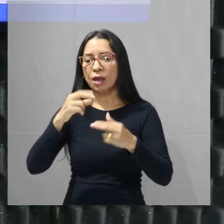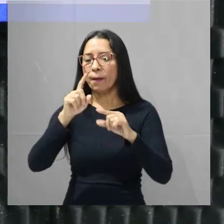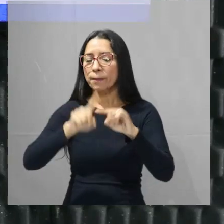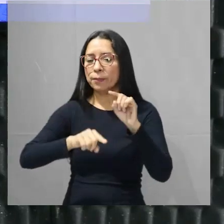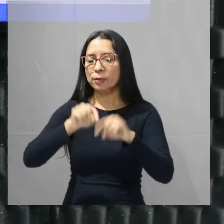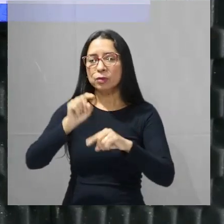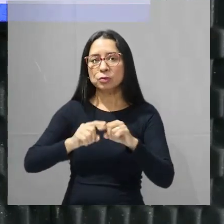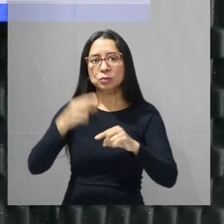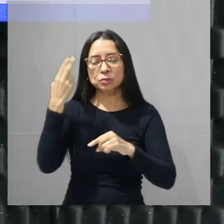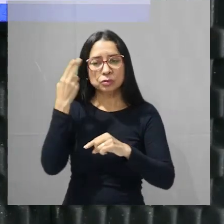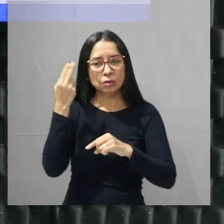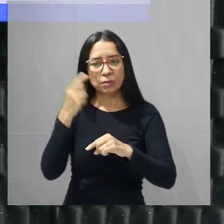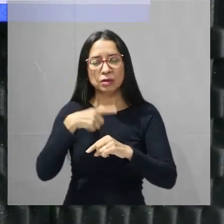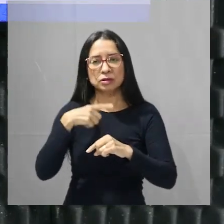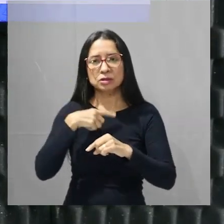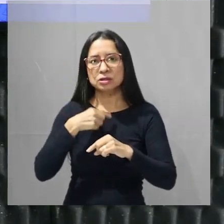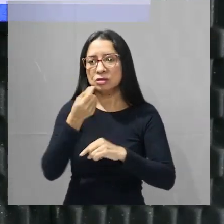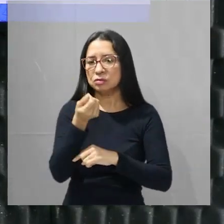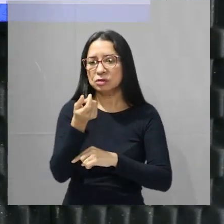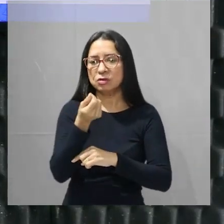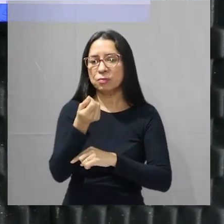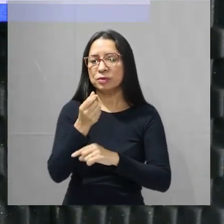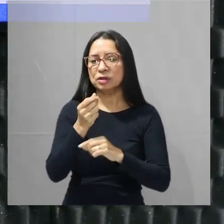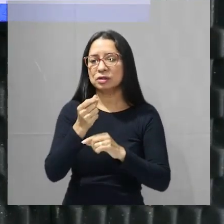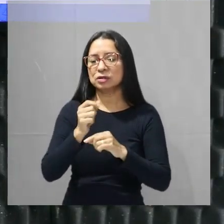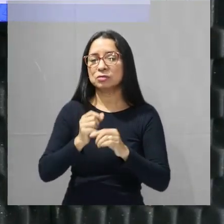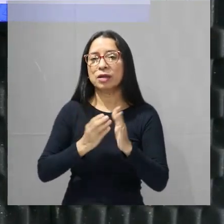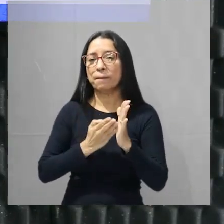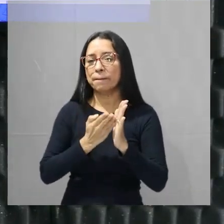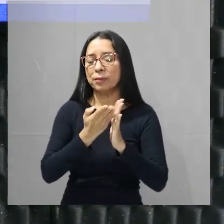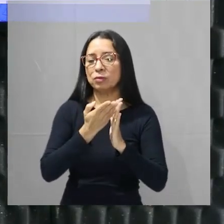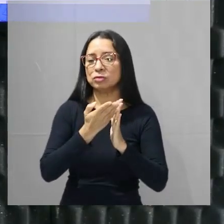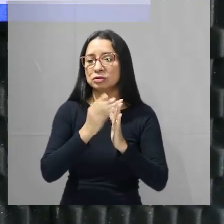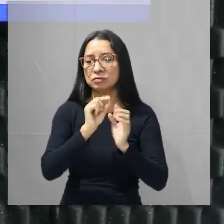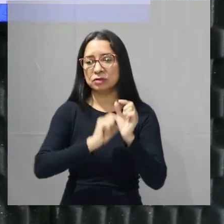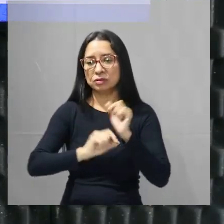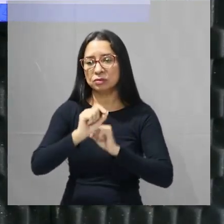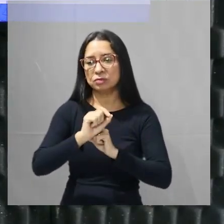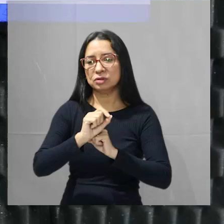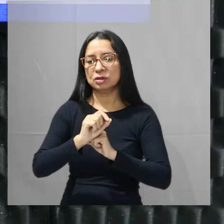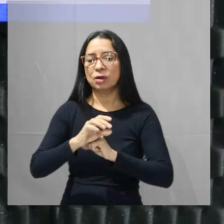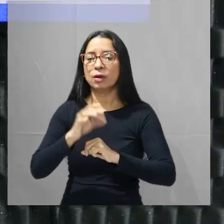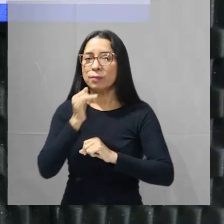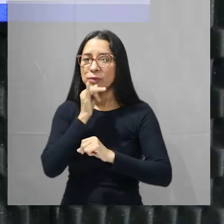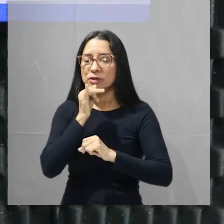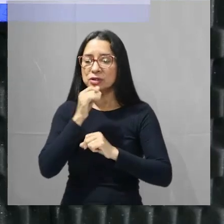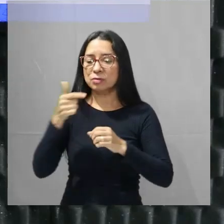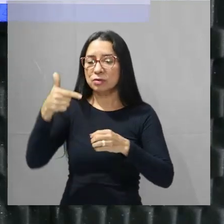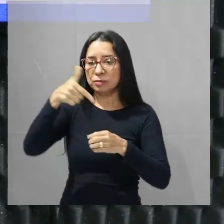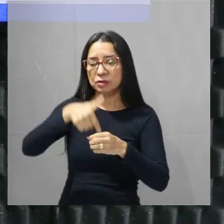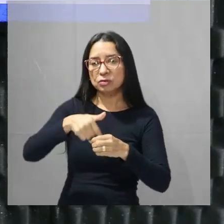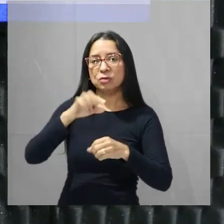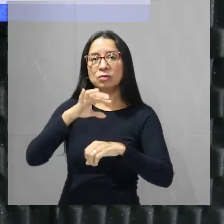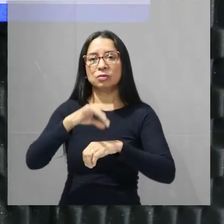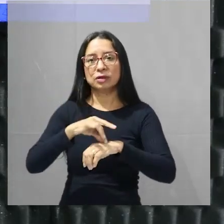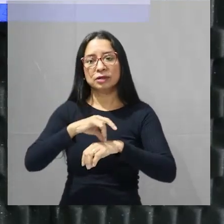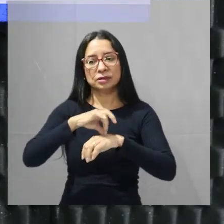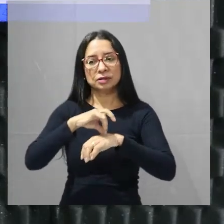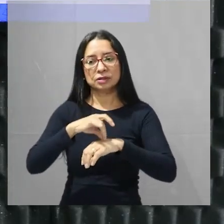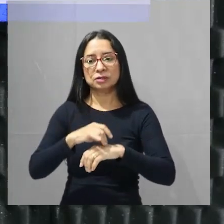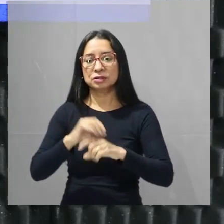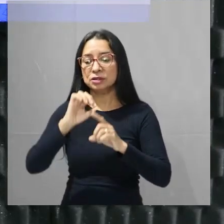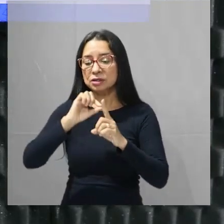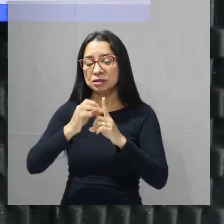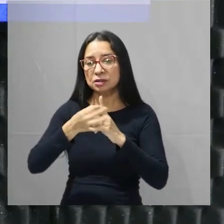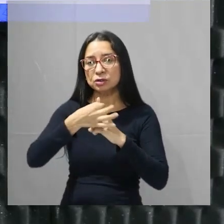por exemplo, em bolsas de valores. Petróleo, a carne, por exemplo, a soja, tá certo? As commodities agroindustriais e a